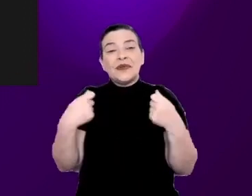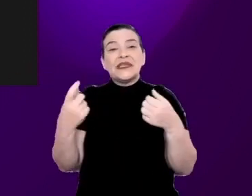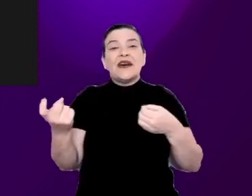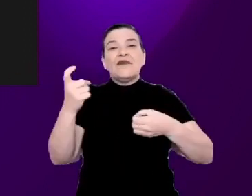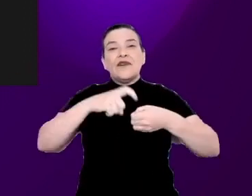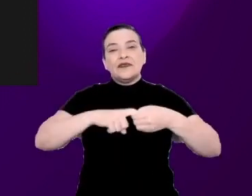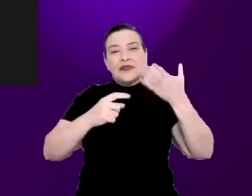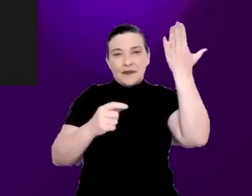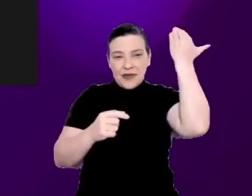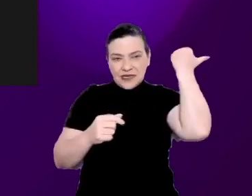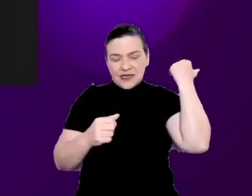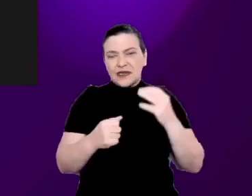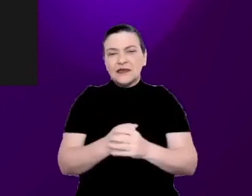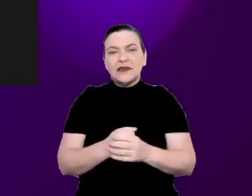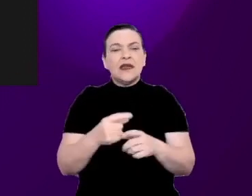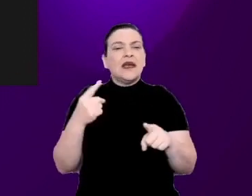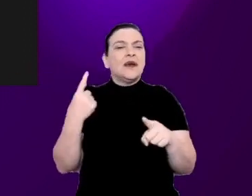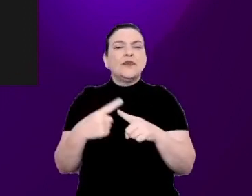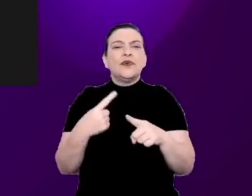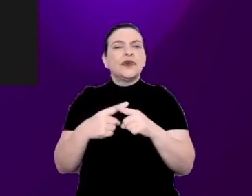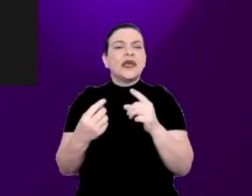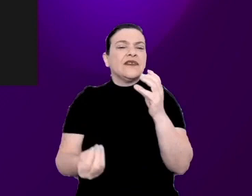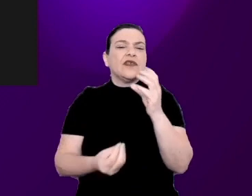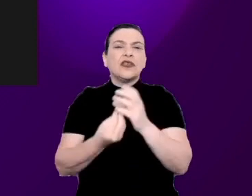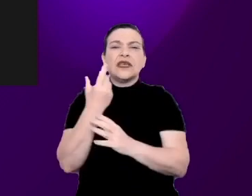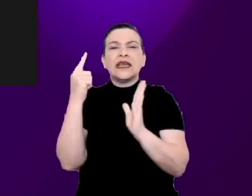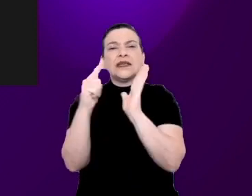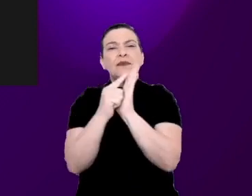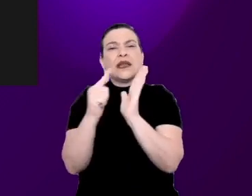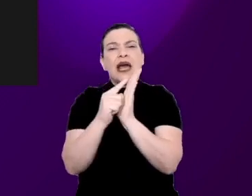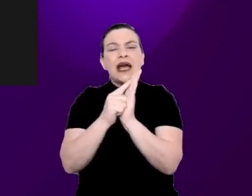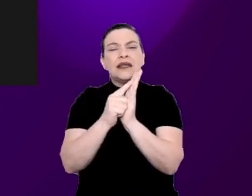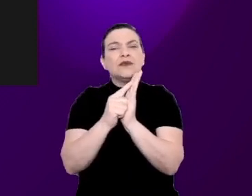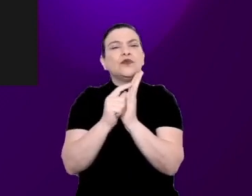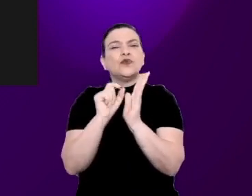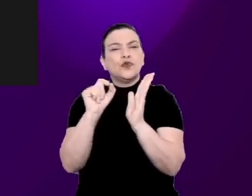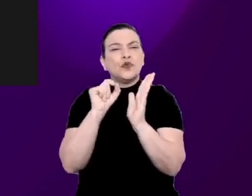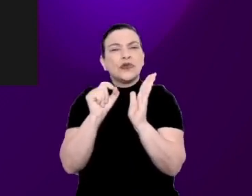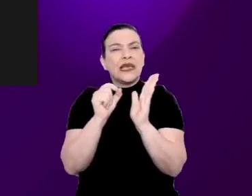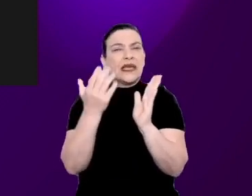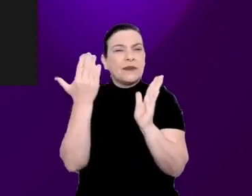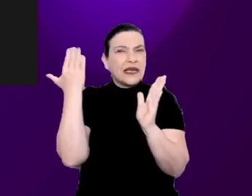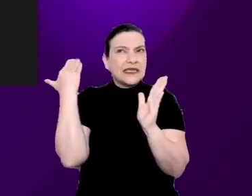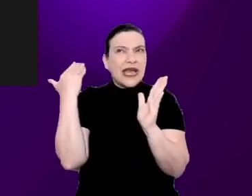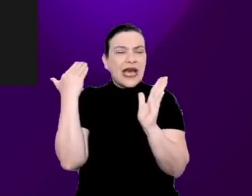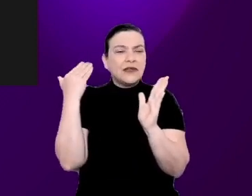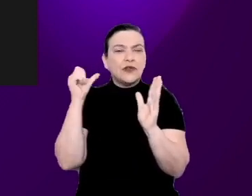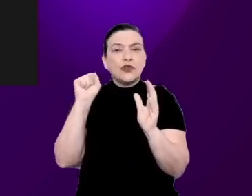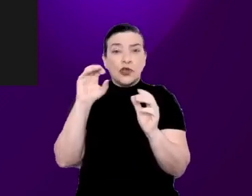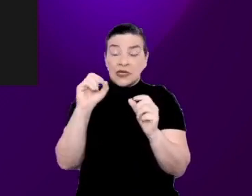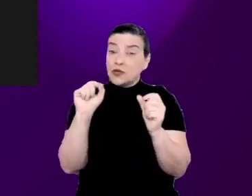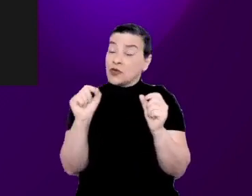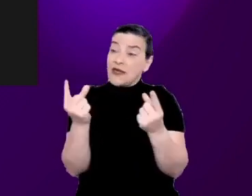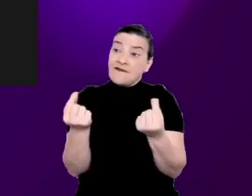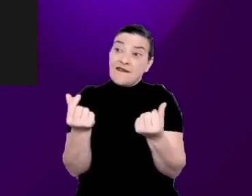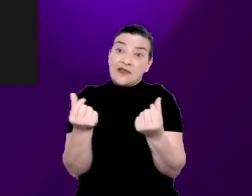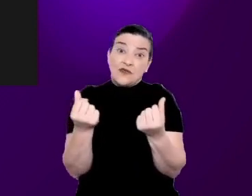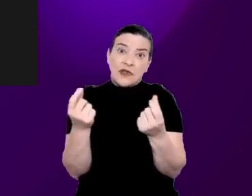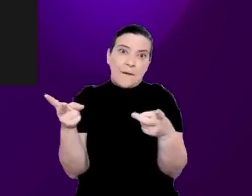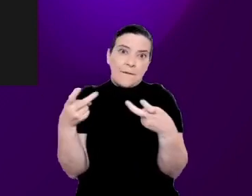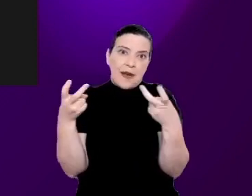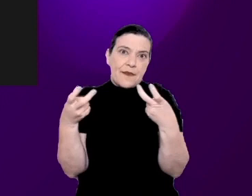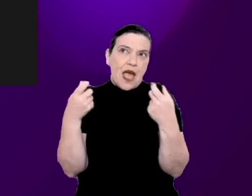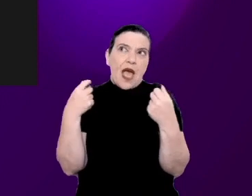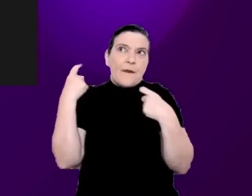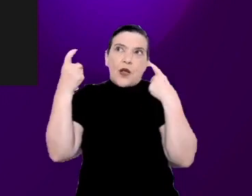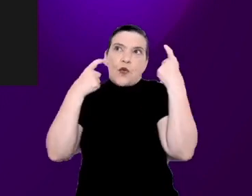história, né? Por que nasceram os prontuários eletrônicos na década de 80? A verdade, eles nasceram para faturar. Ninguém estava preocupado com dado